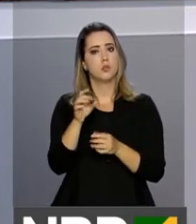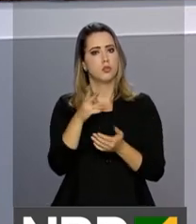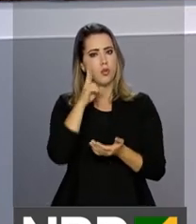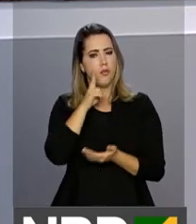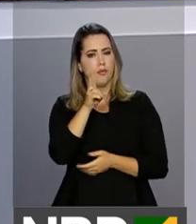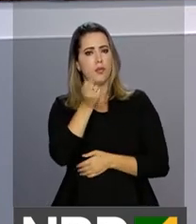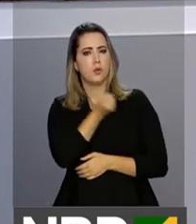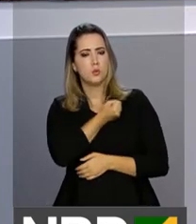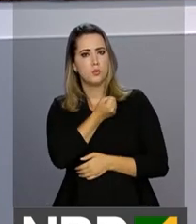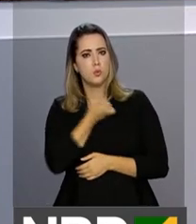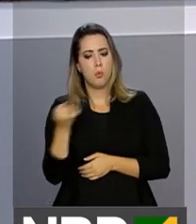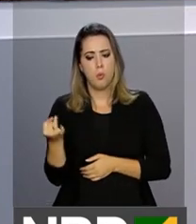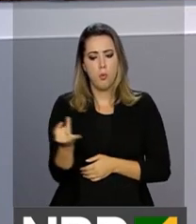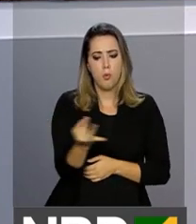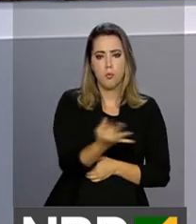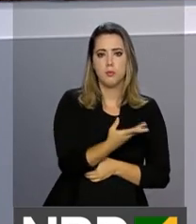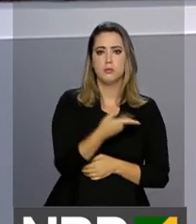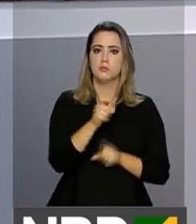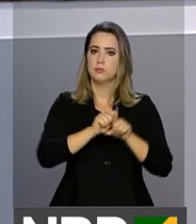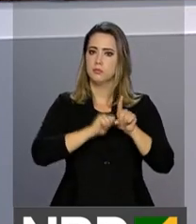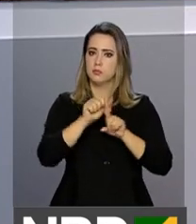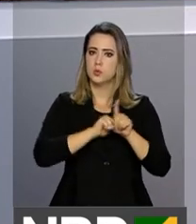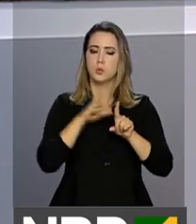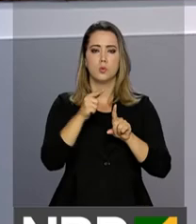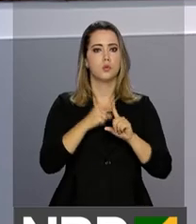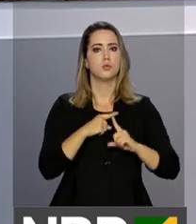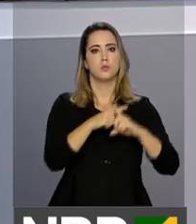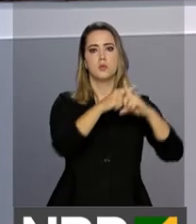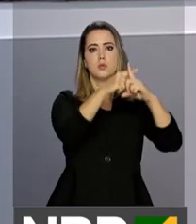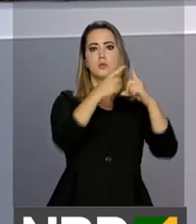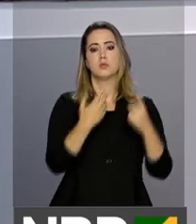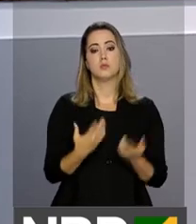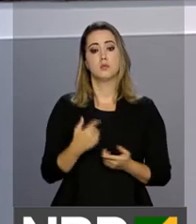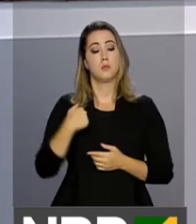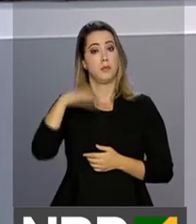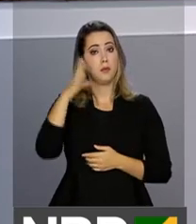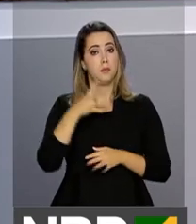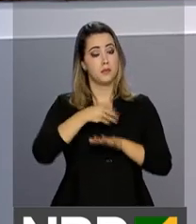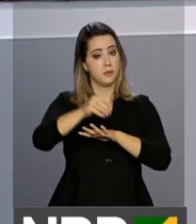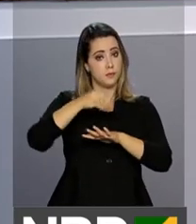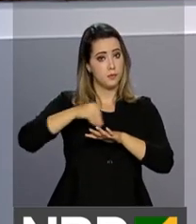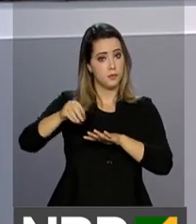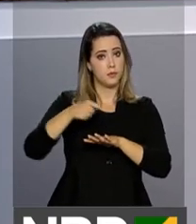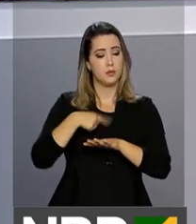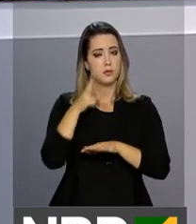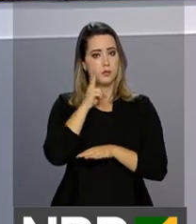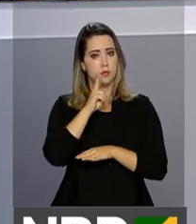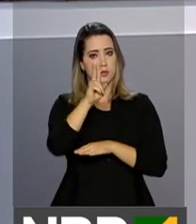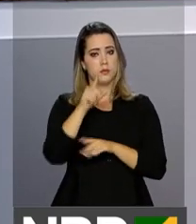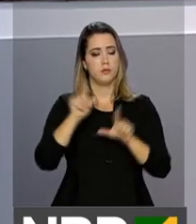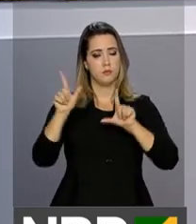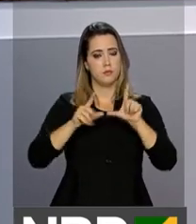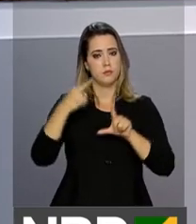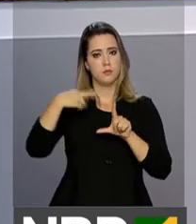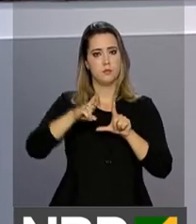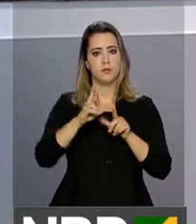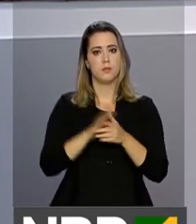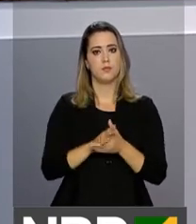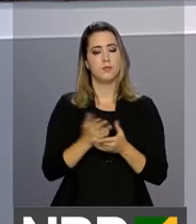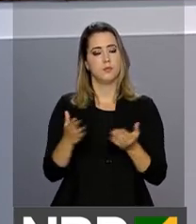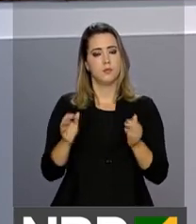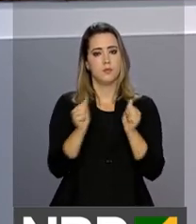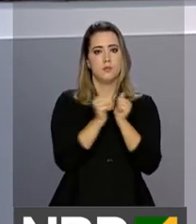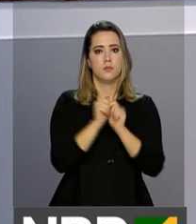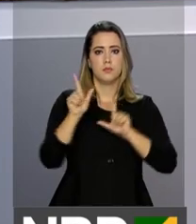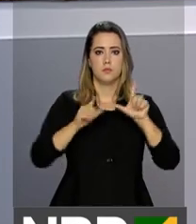acompanhar os índices dos últimos meses que foram todos positivos mais sobre esse assunto você confere durante a nossa programação fique com a